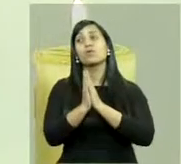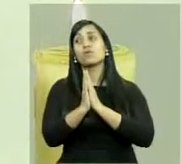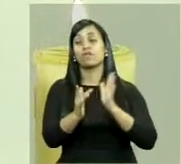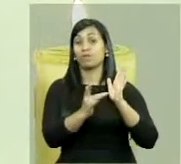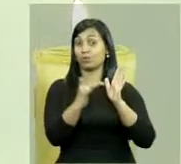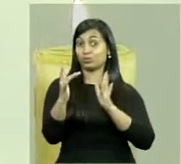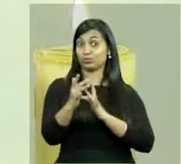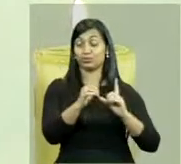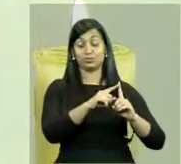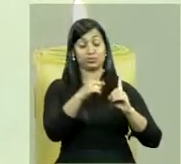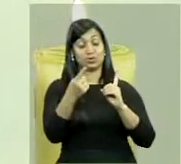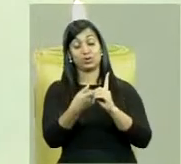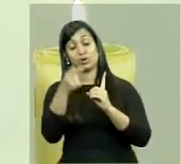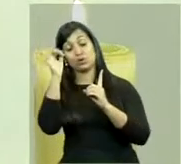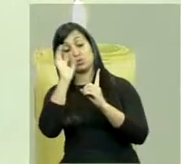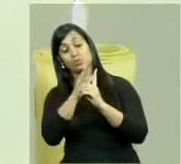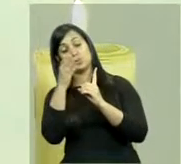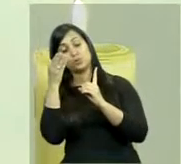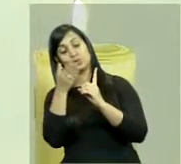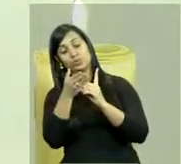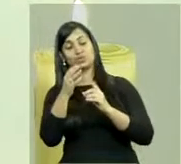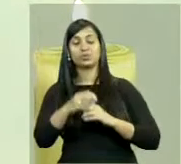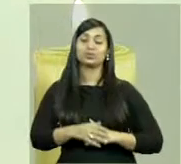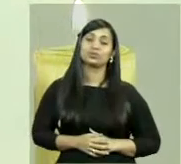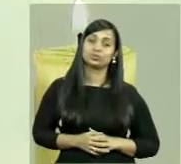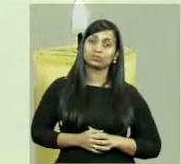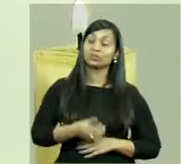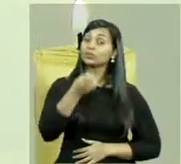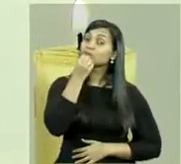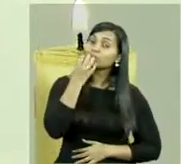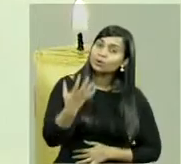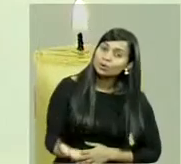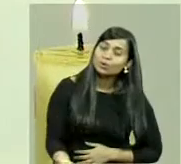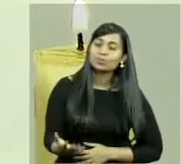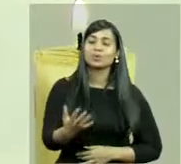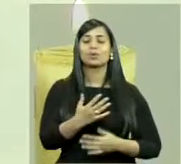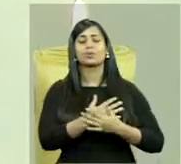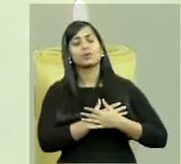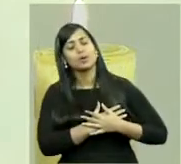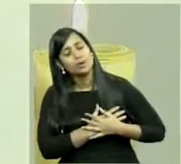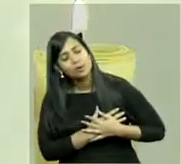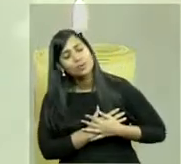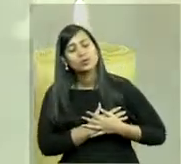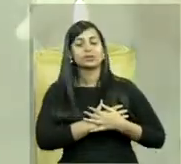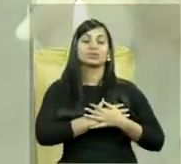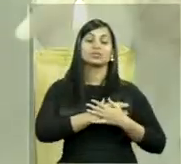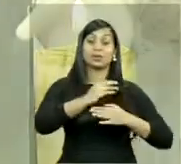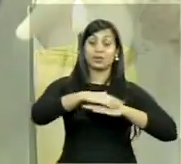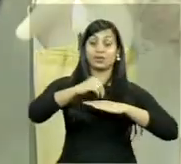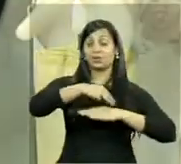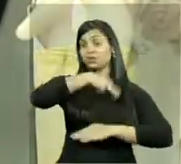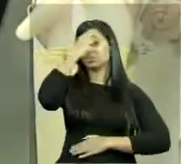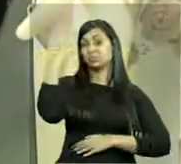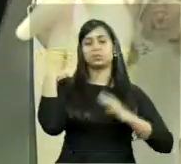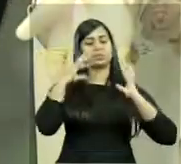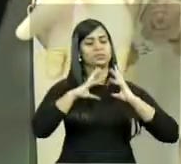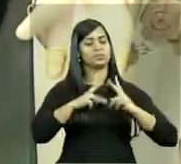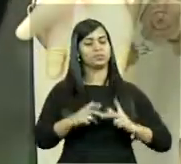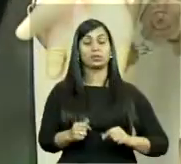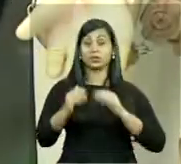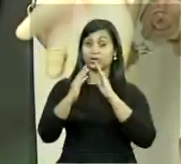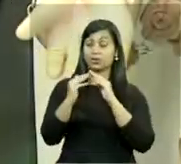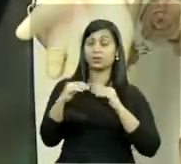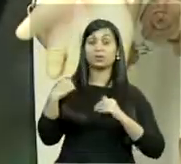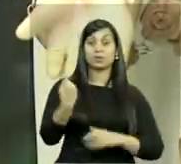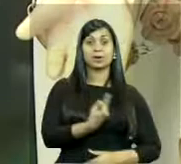deste desterro, mostrai-nos, Jesus, bendito o fruto do vosso ventre. Ó clemente, ó piedosa, ó doce sempre